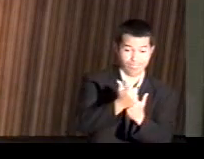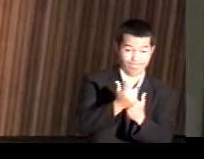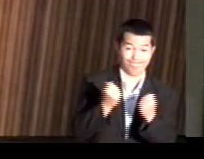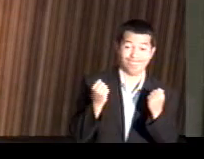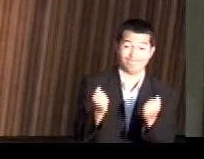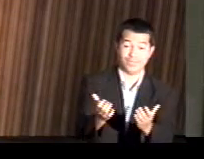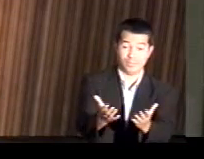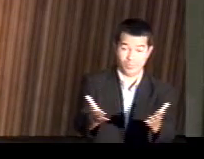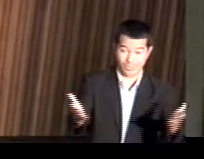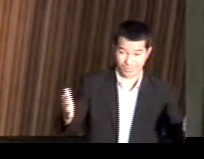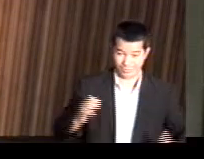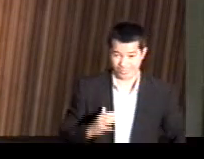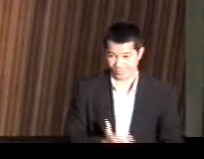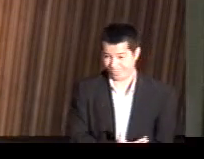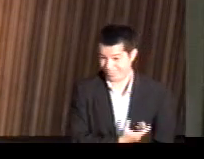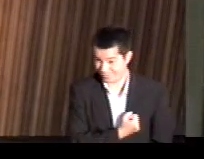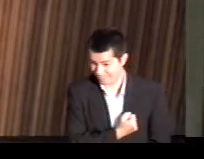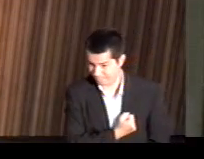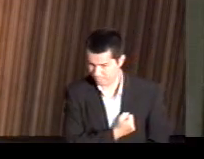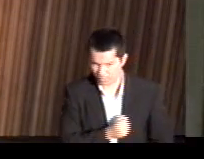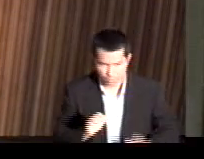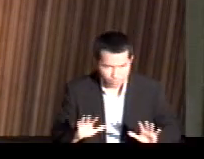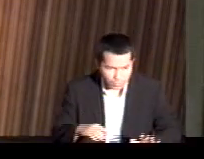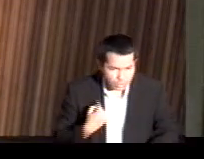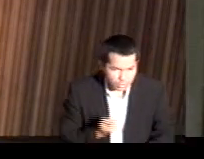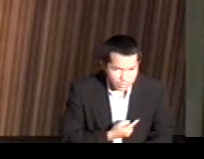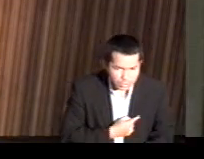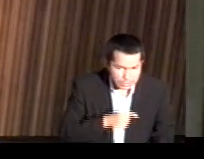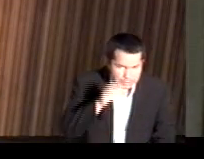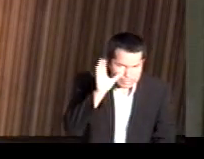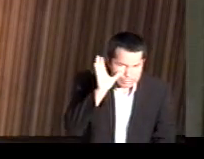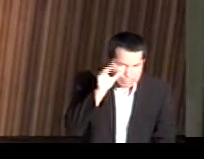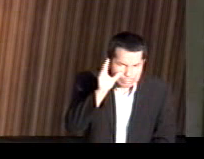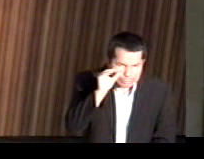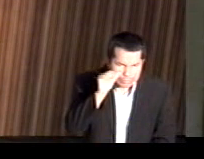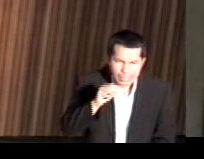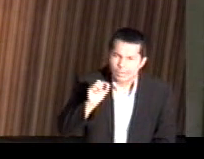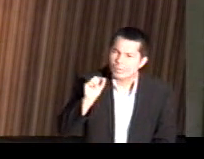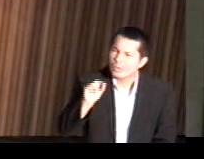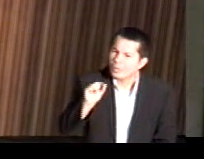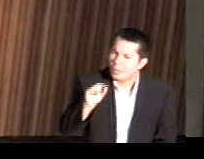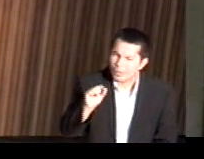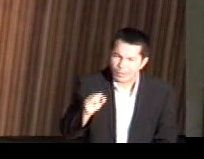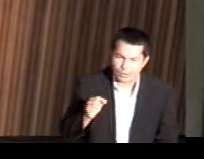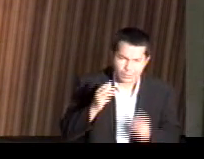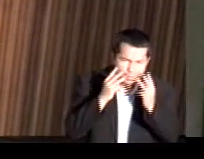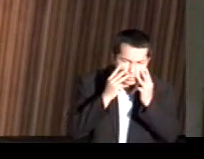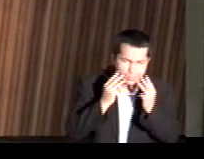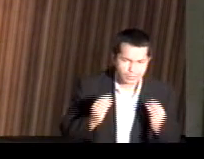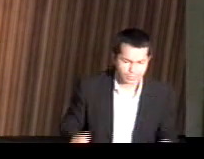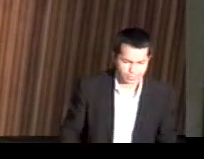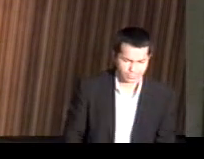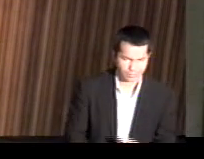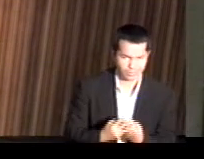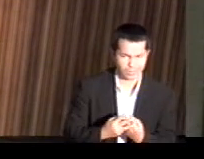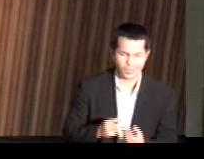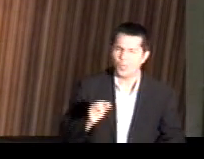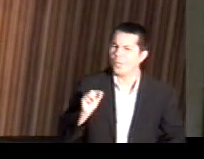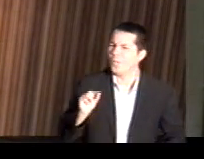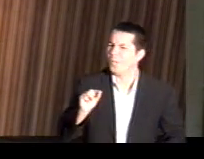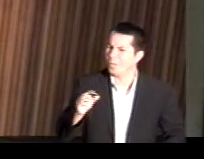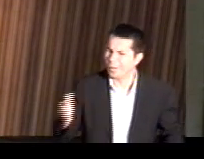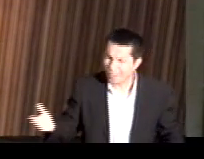figura enigmática do Velho Testamento que tipificam Jesus, a sua obra, de